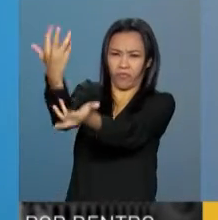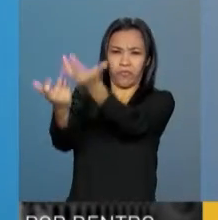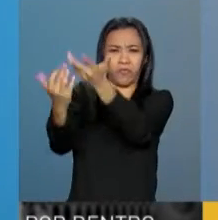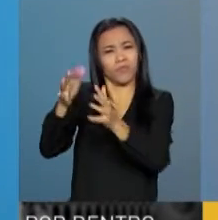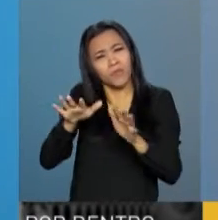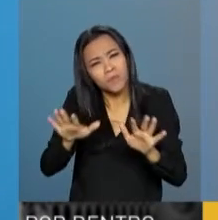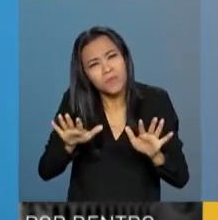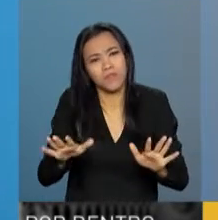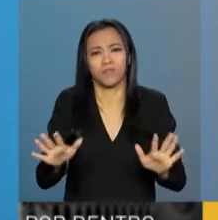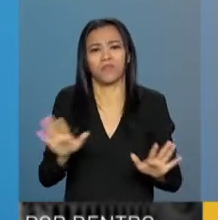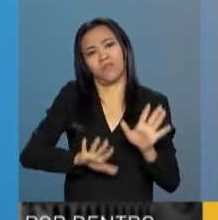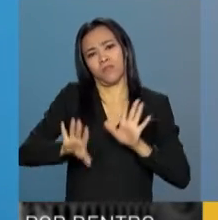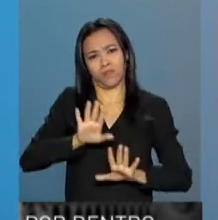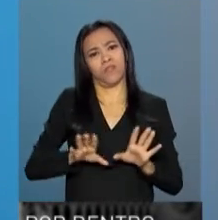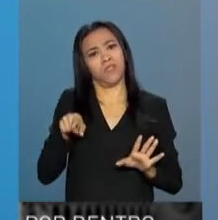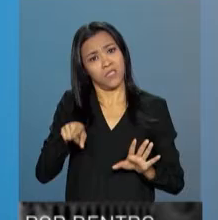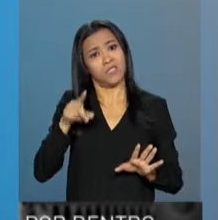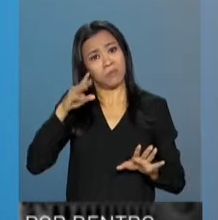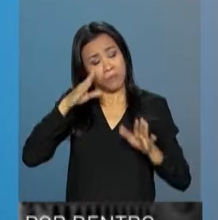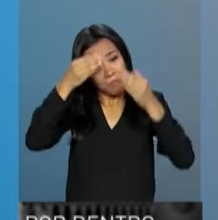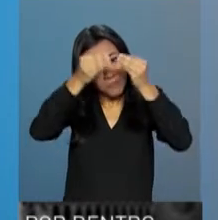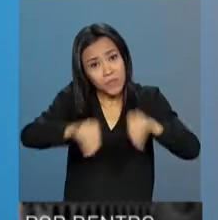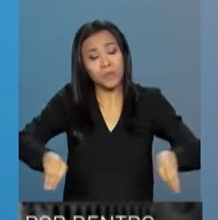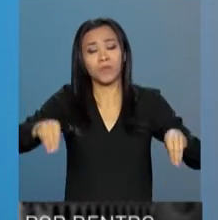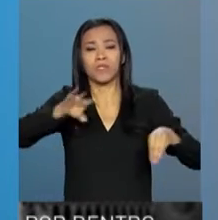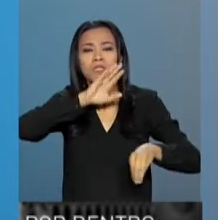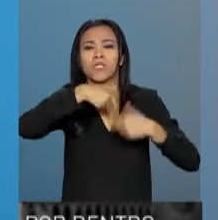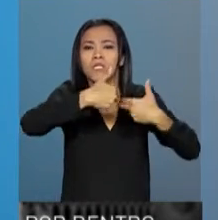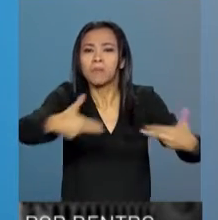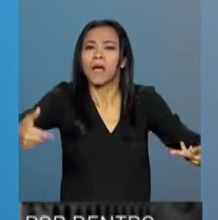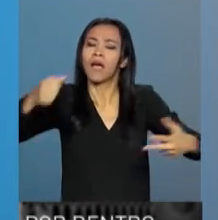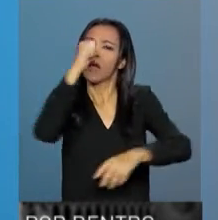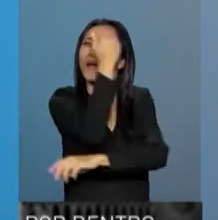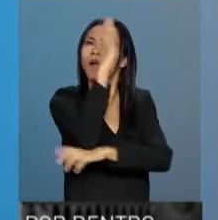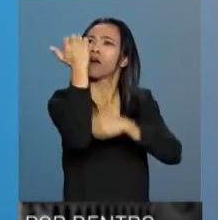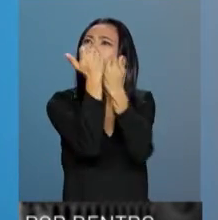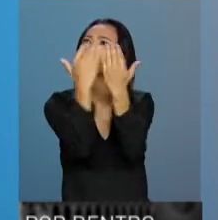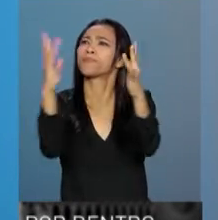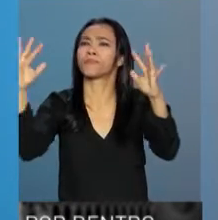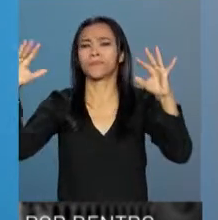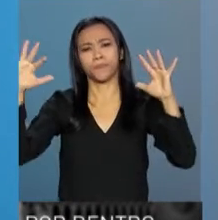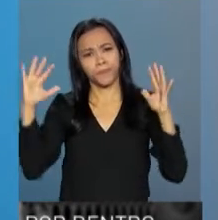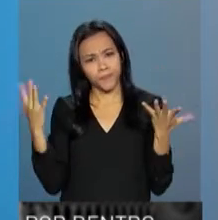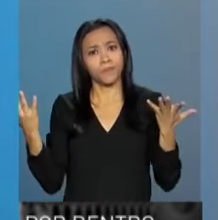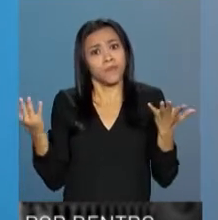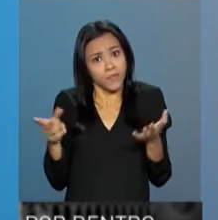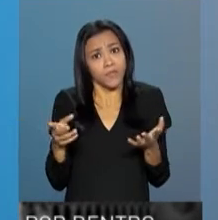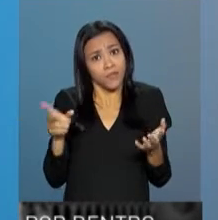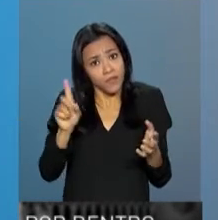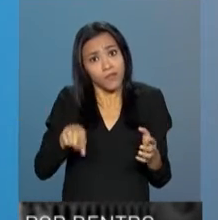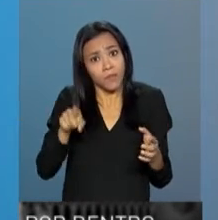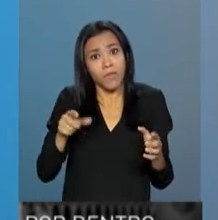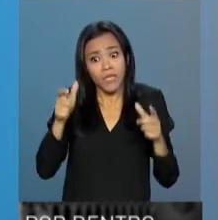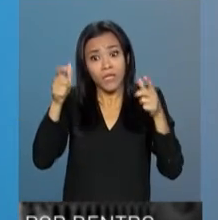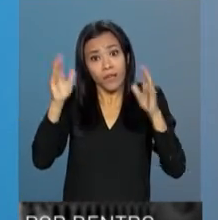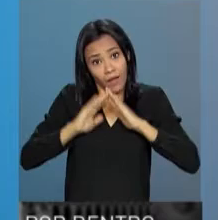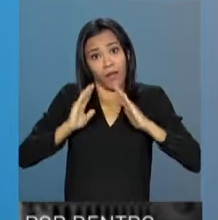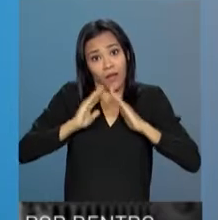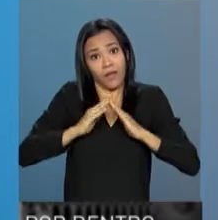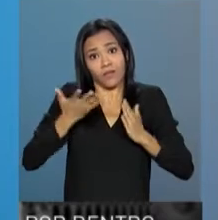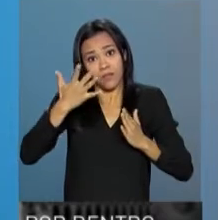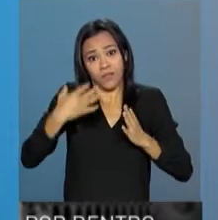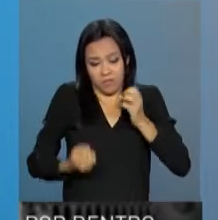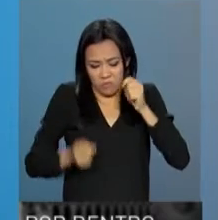incêndio. Esses incêndios trazem prejuízos para a flora, para a fauna, e prejuízo às vezes também chega em áreas residenciais,